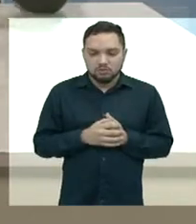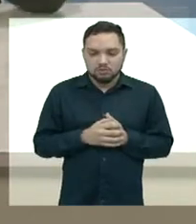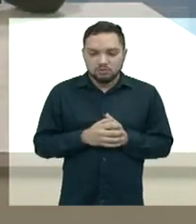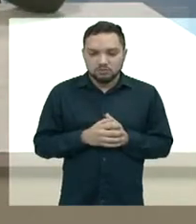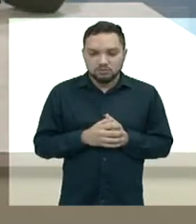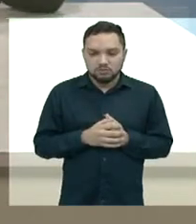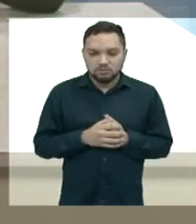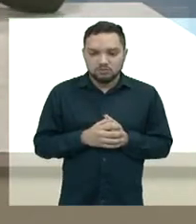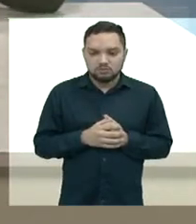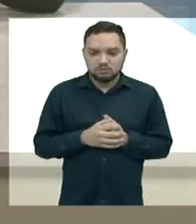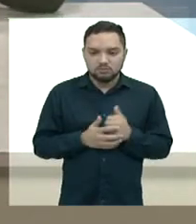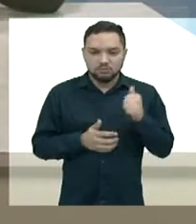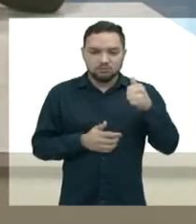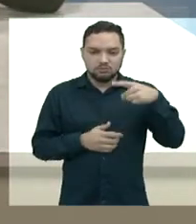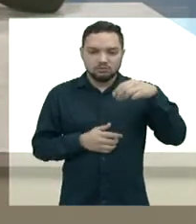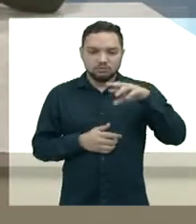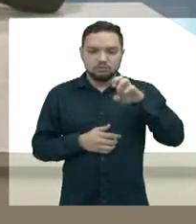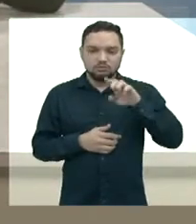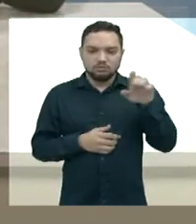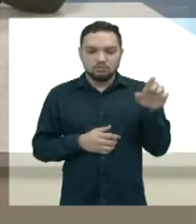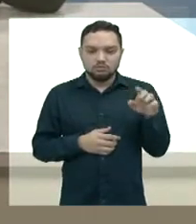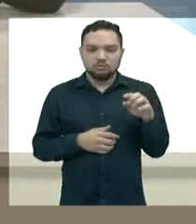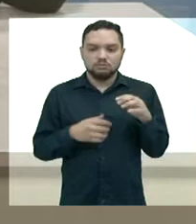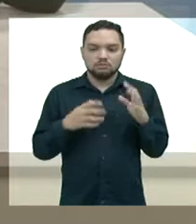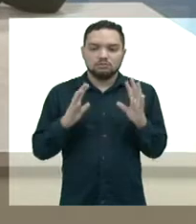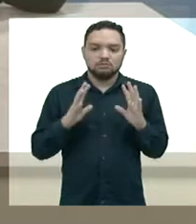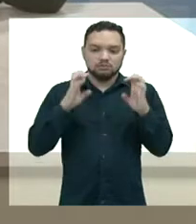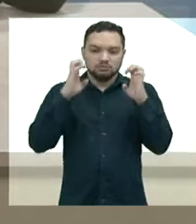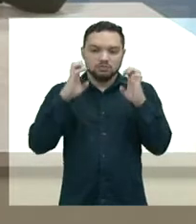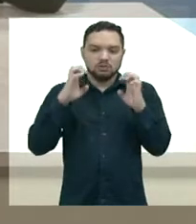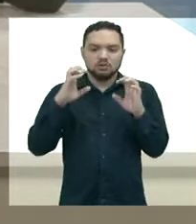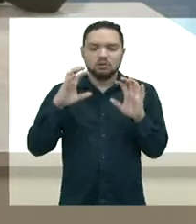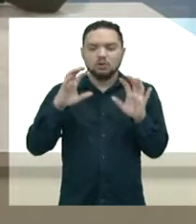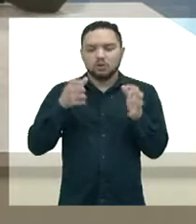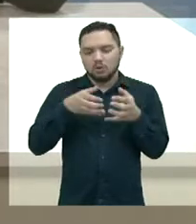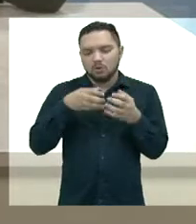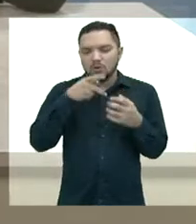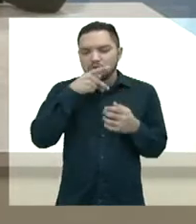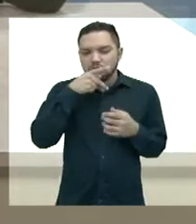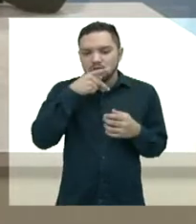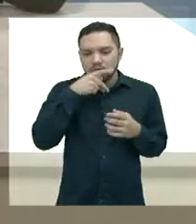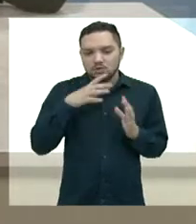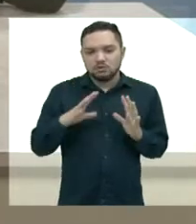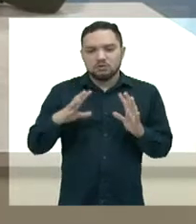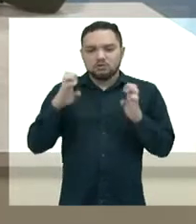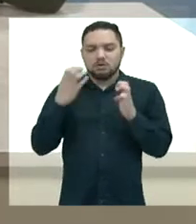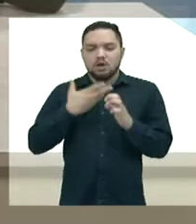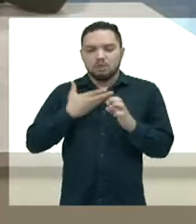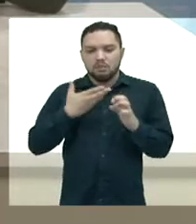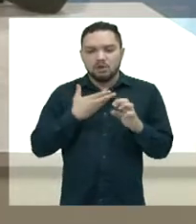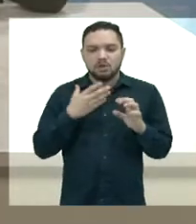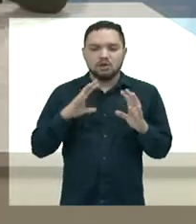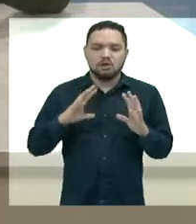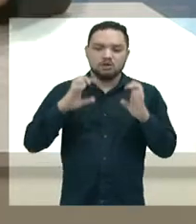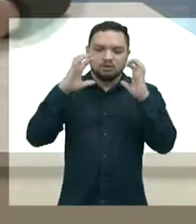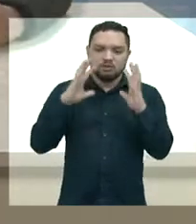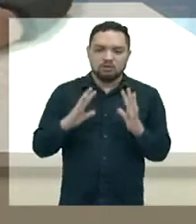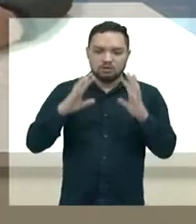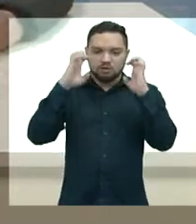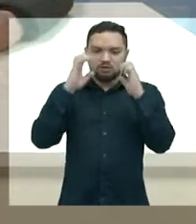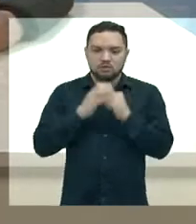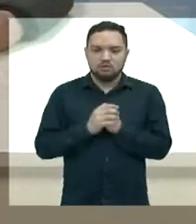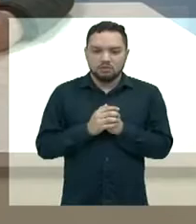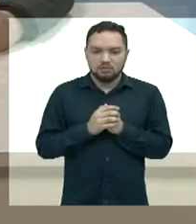O André não cumpriu essa tarefa, brigou com a direção do partido, brigou com seus pares, está brigando com a sua